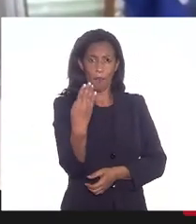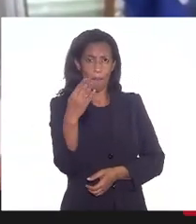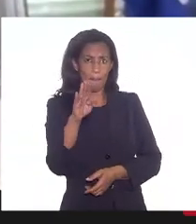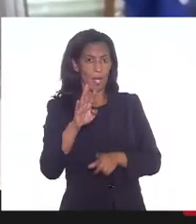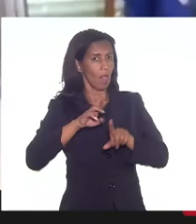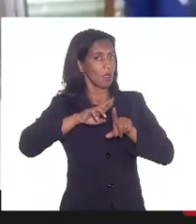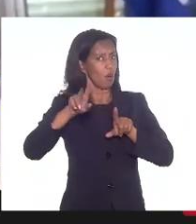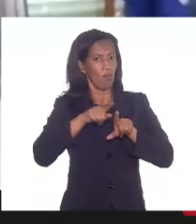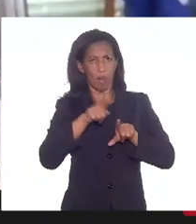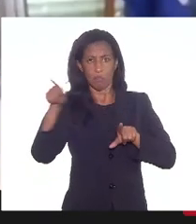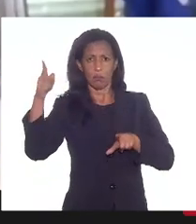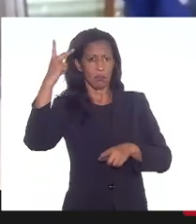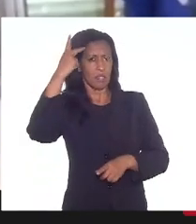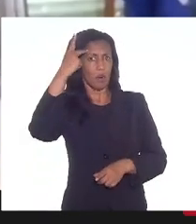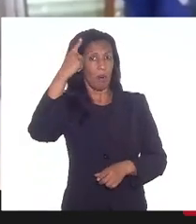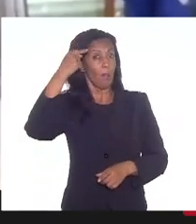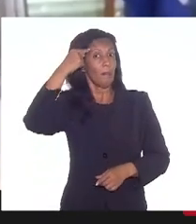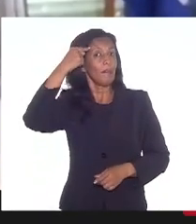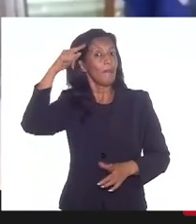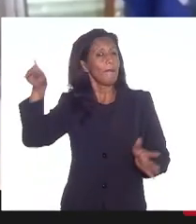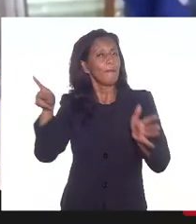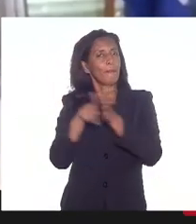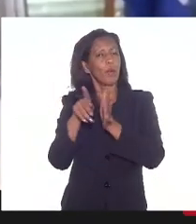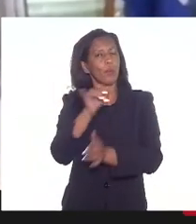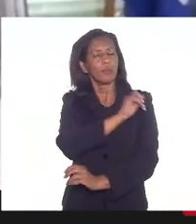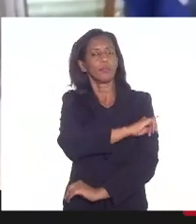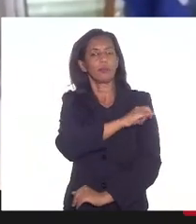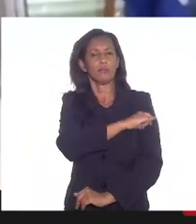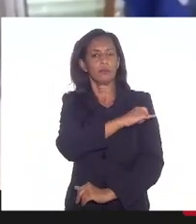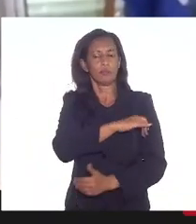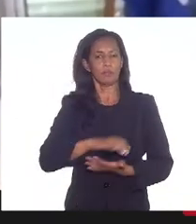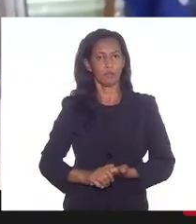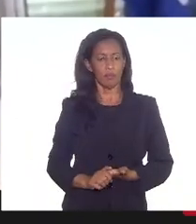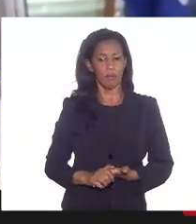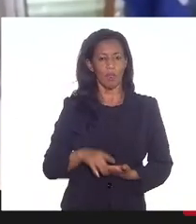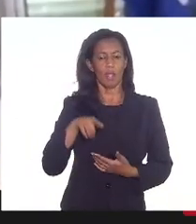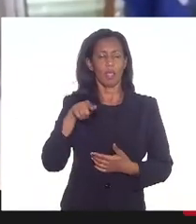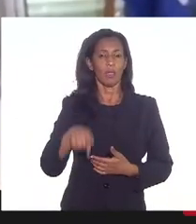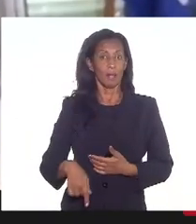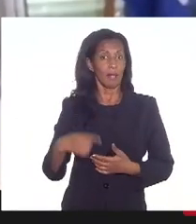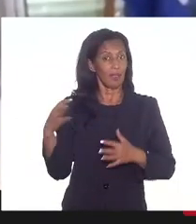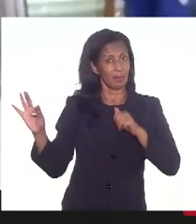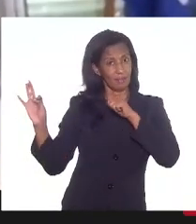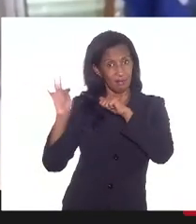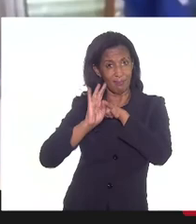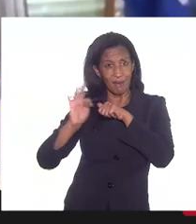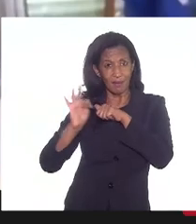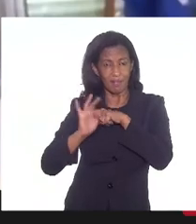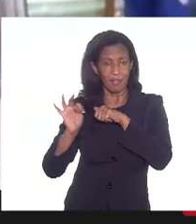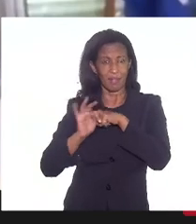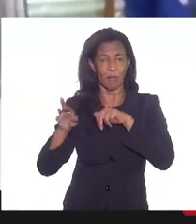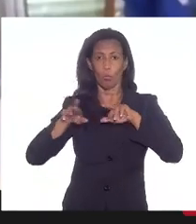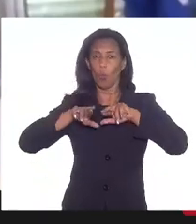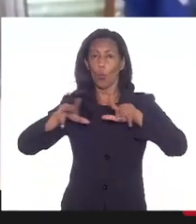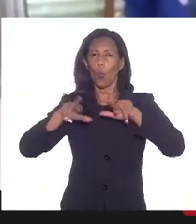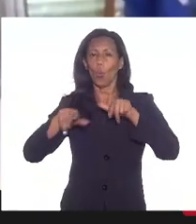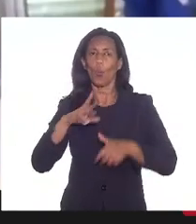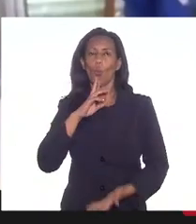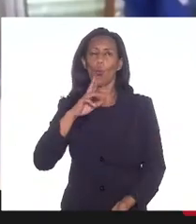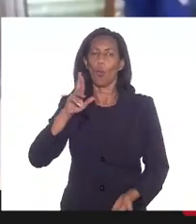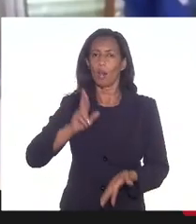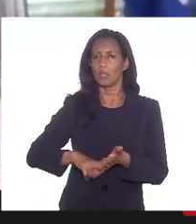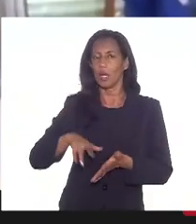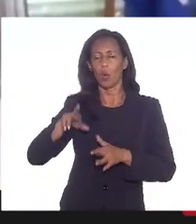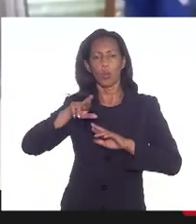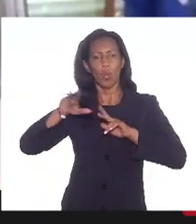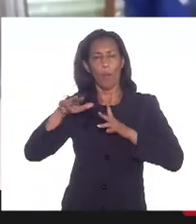São Paulo, pensando no Rio de Janeiro. É porque, nesse caso, não é nem um caso bairrista. Tecnicamente, não há razão, não é